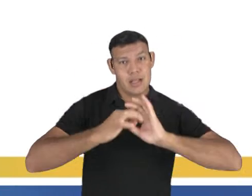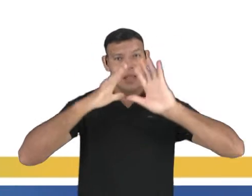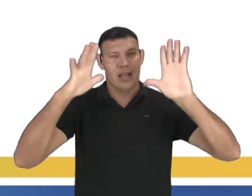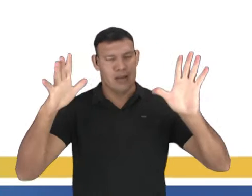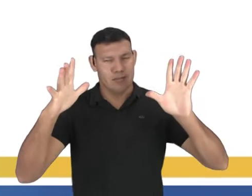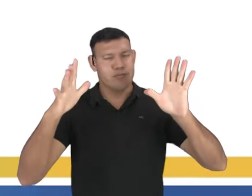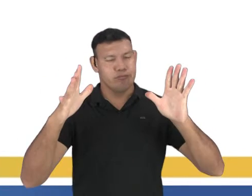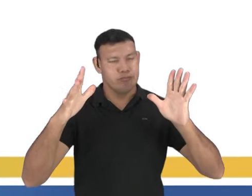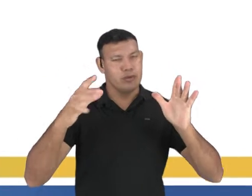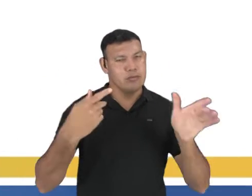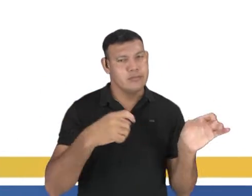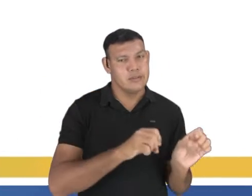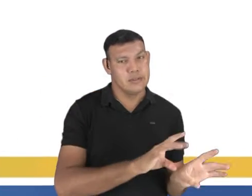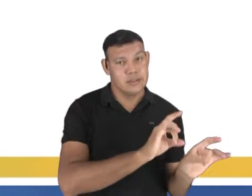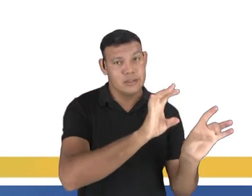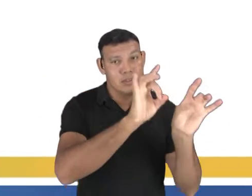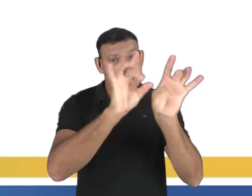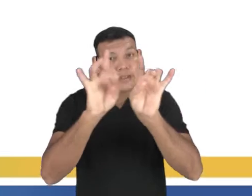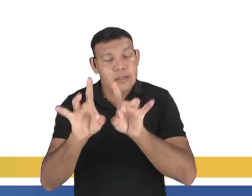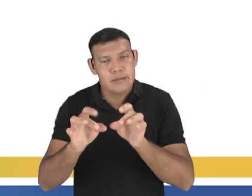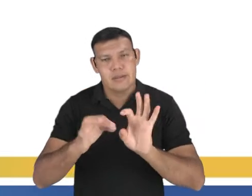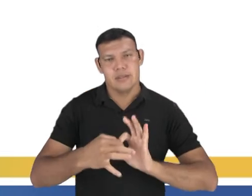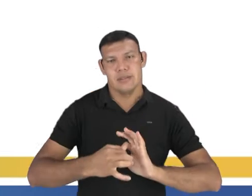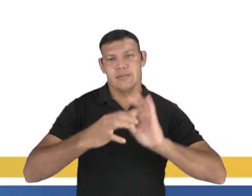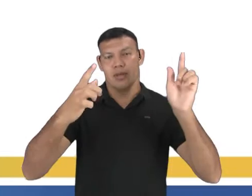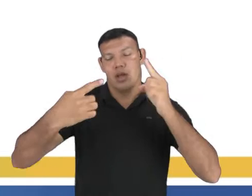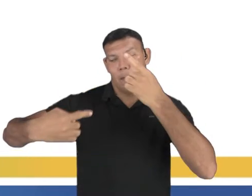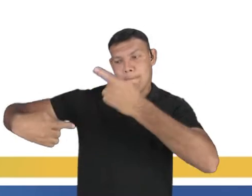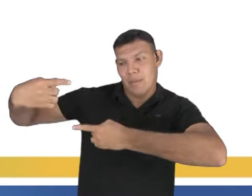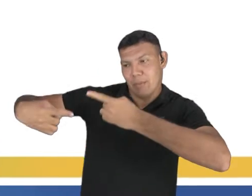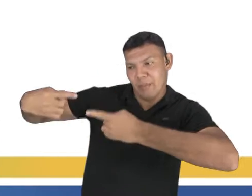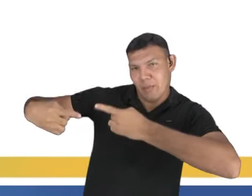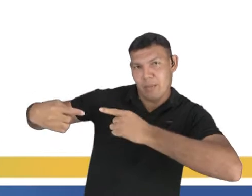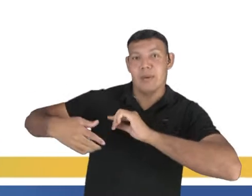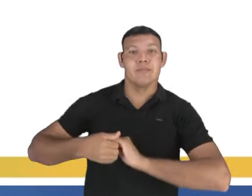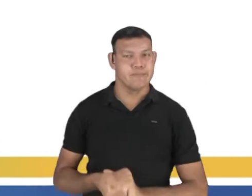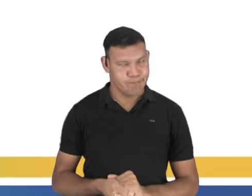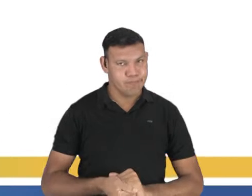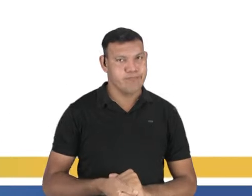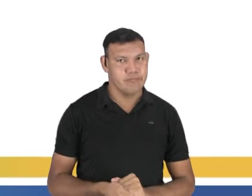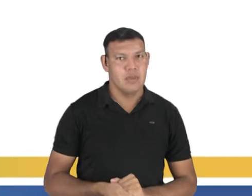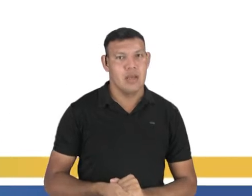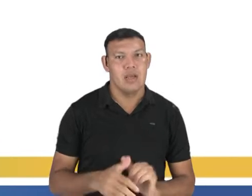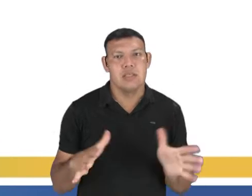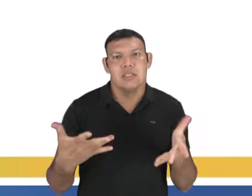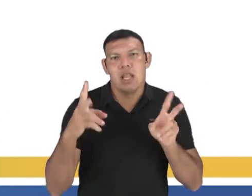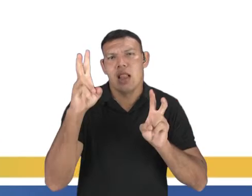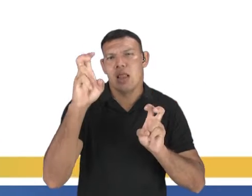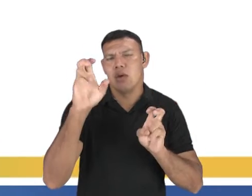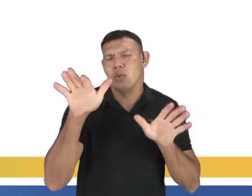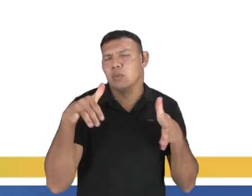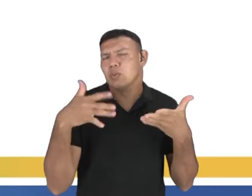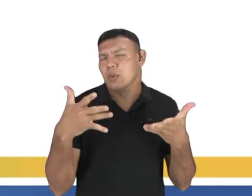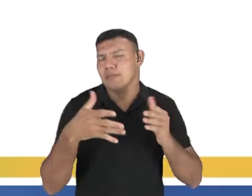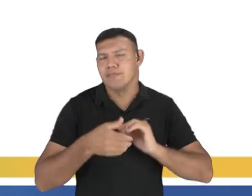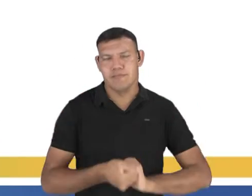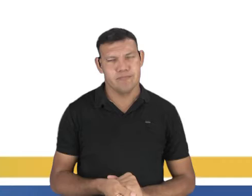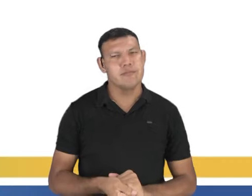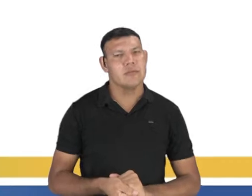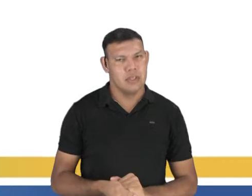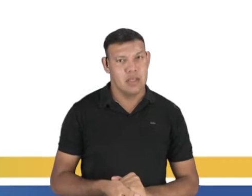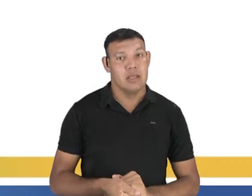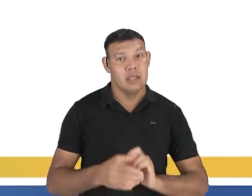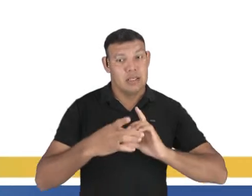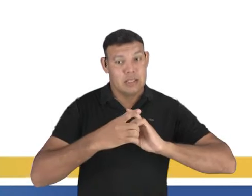mais específica, a liberdade política. Então, a citação ela inicia com a seguinte afirmação, que